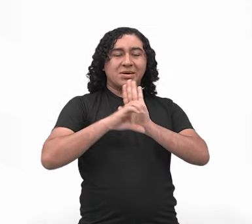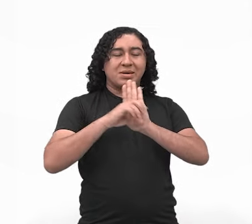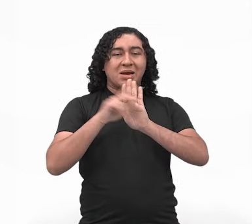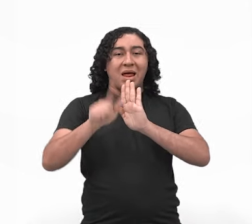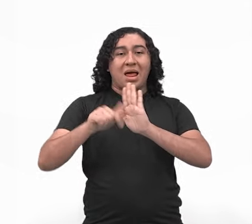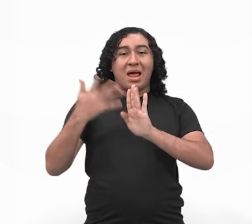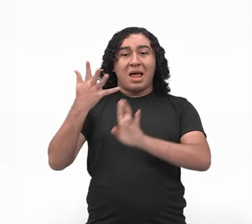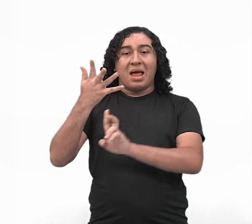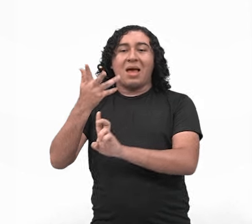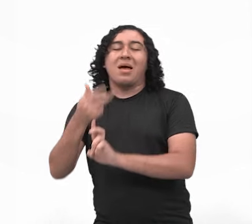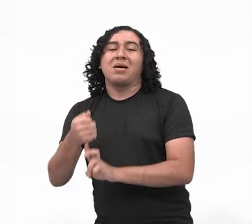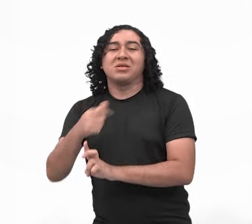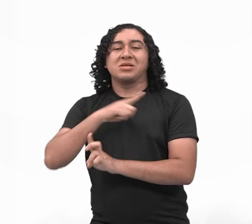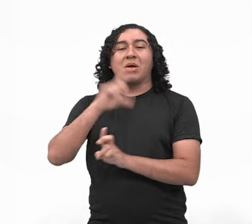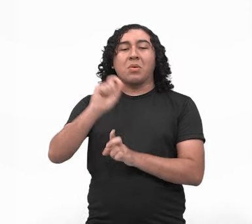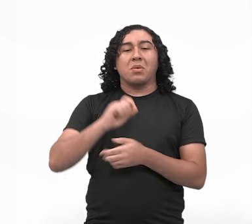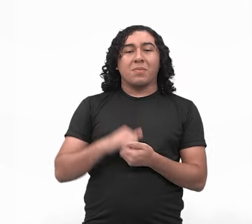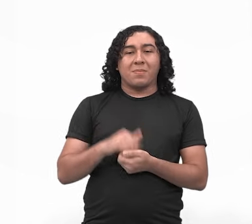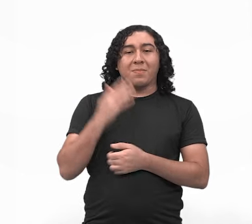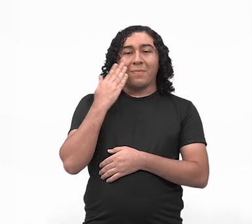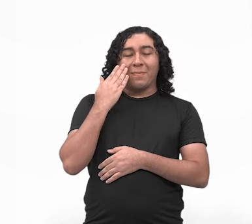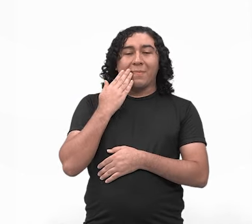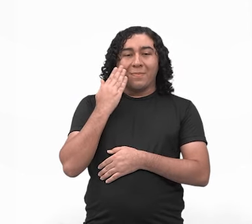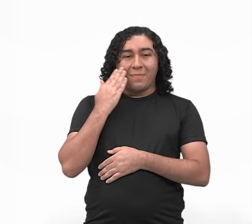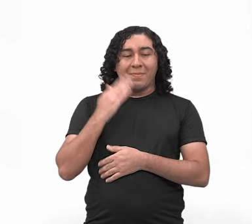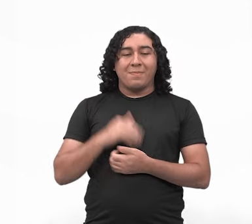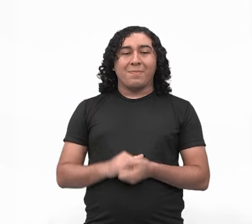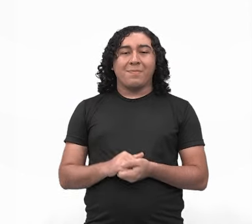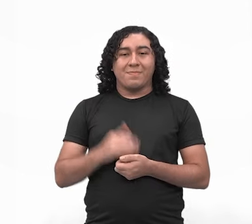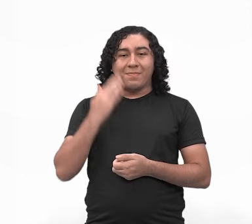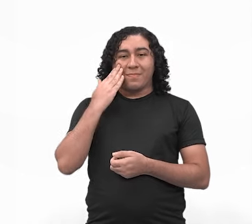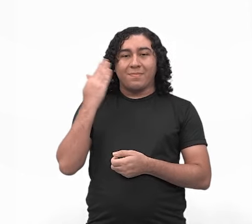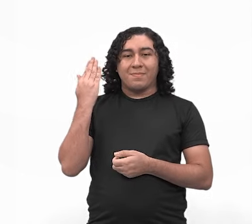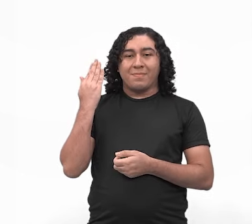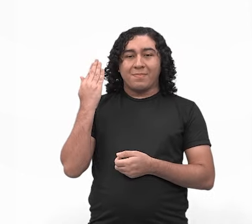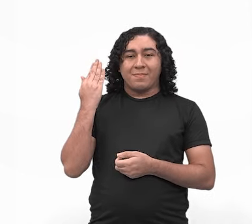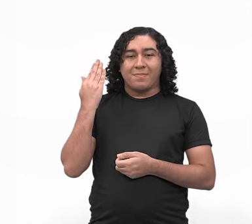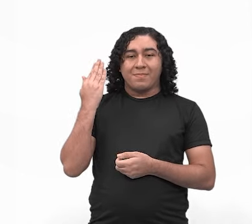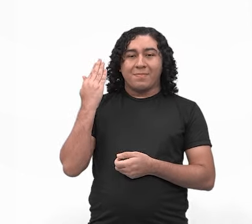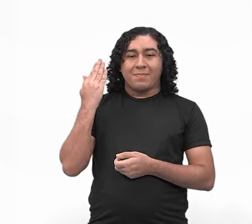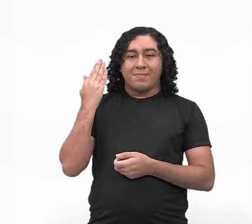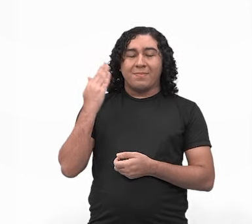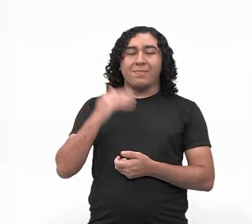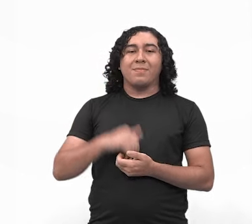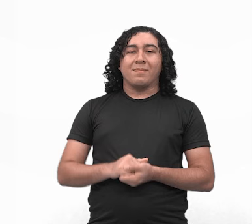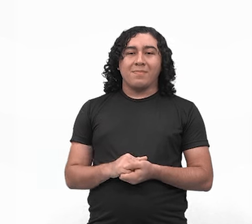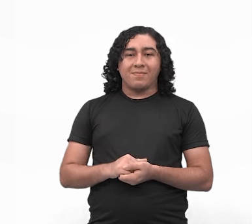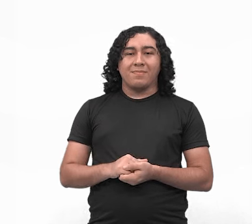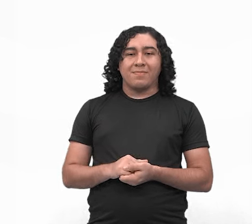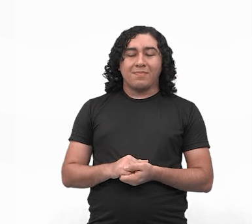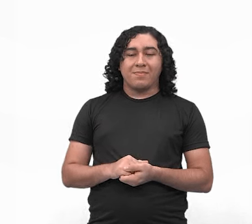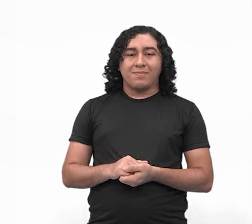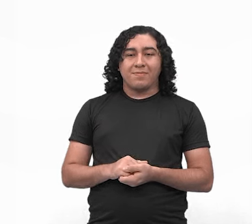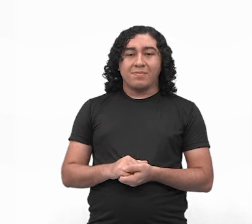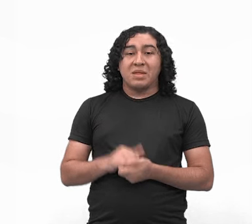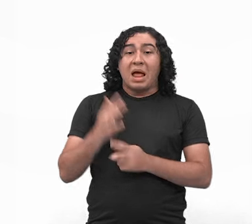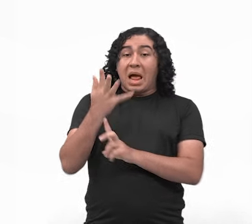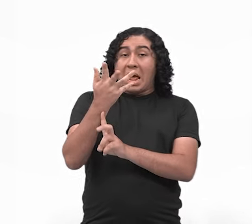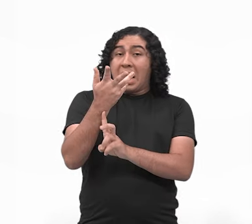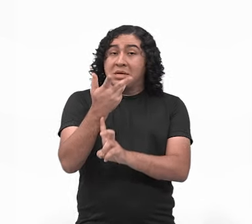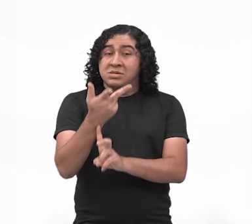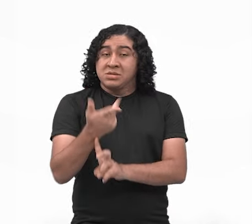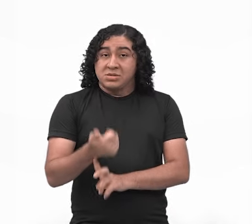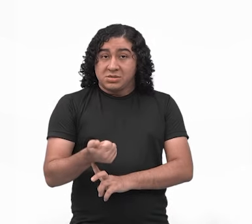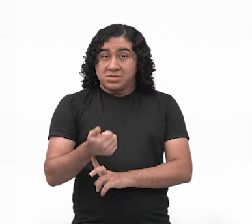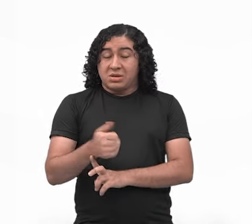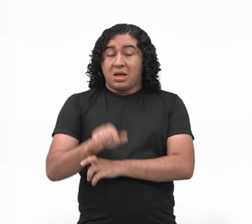arte, que está escrito aí? Isso aí. Então, ela vai, né, essa artista, ela faz o quê? É uma artista e